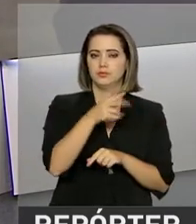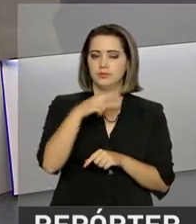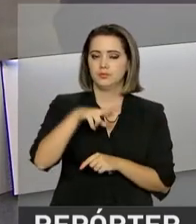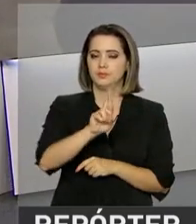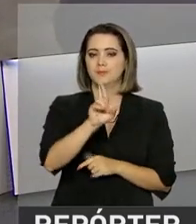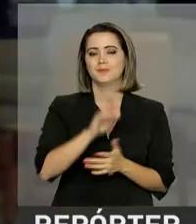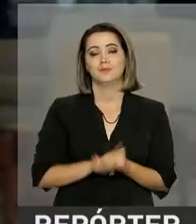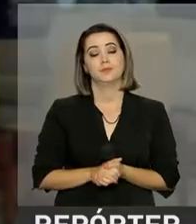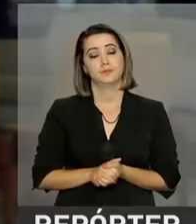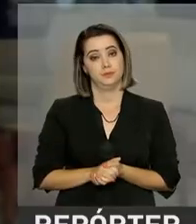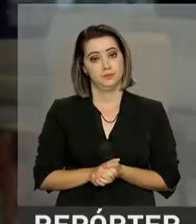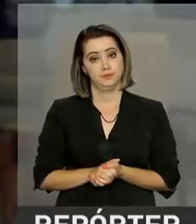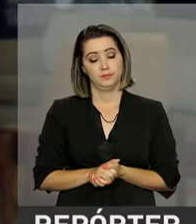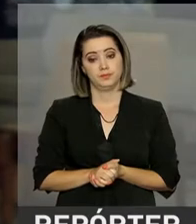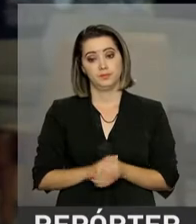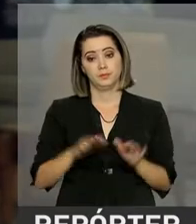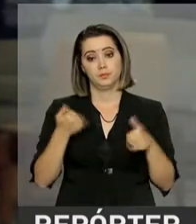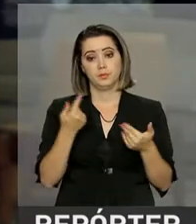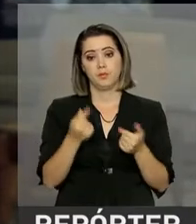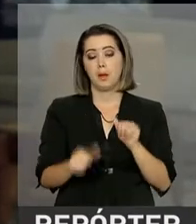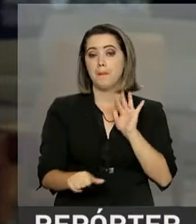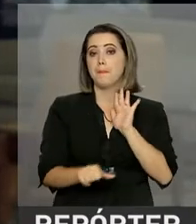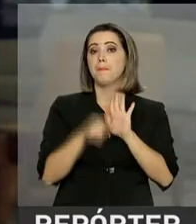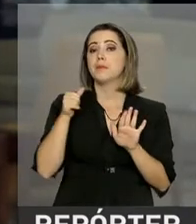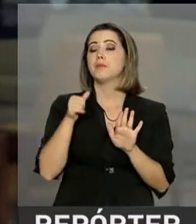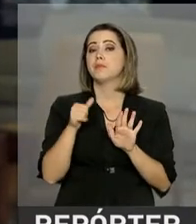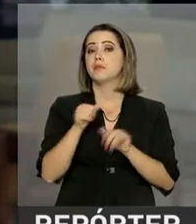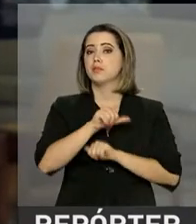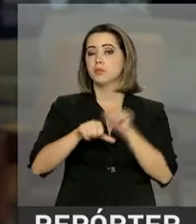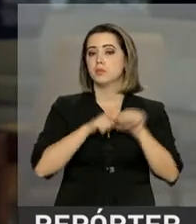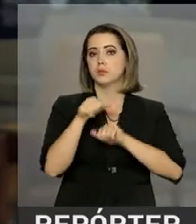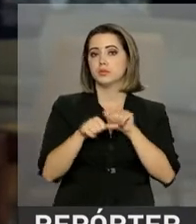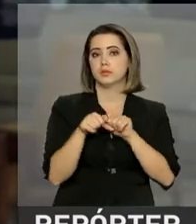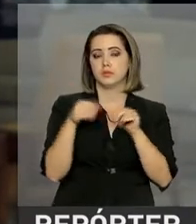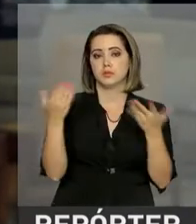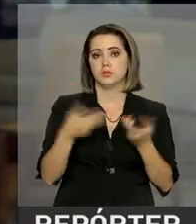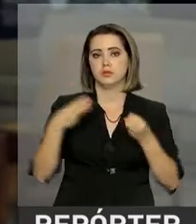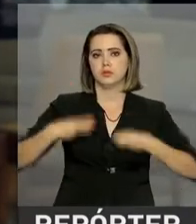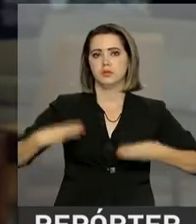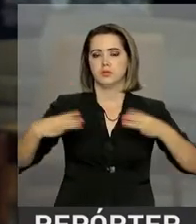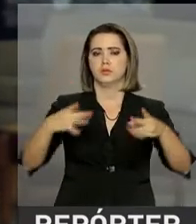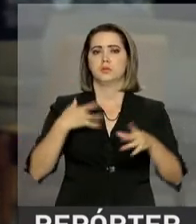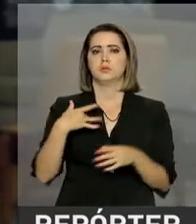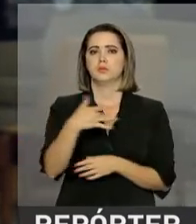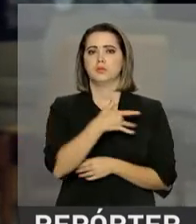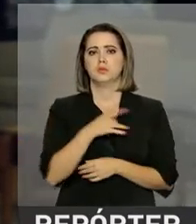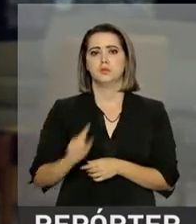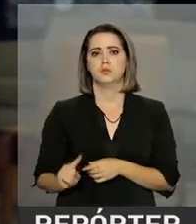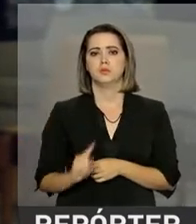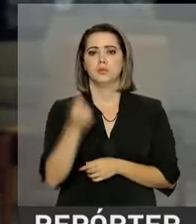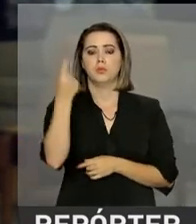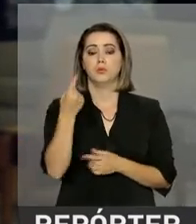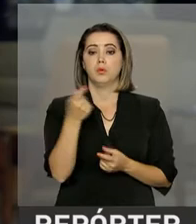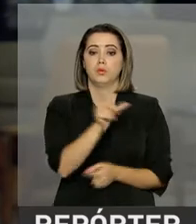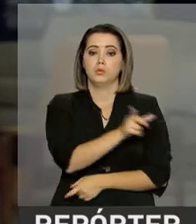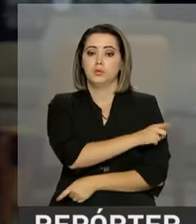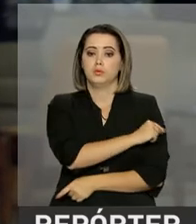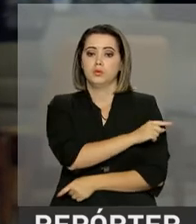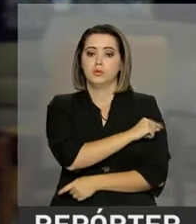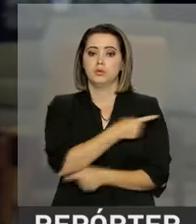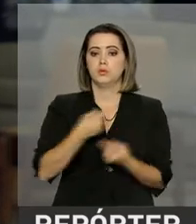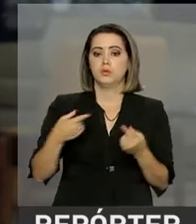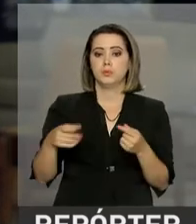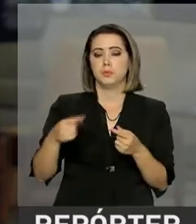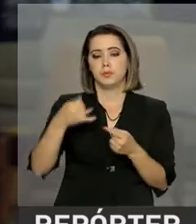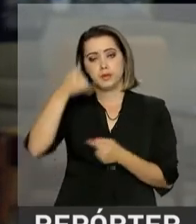nbr roberto a primeira mudança é a adoção pelo ministério da saúde de uma dose única contra a